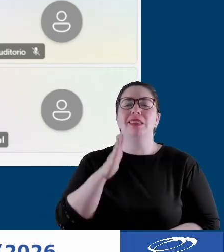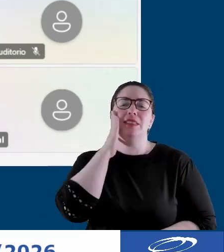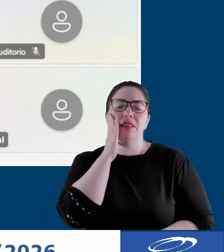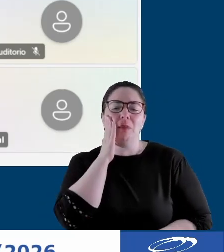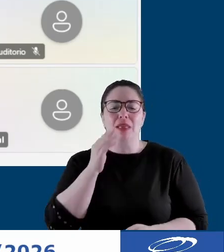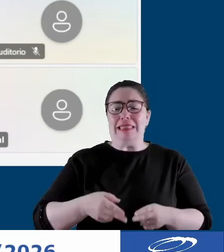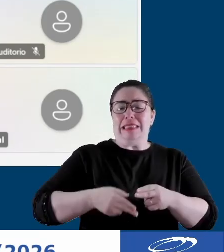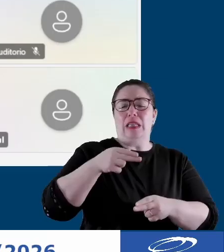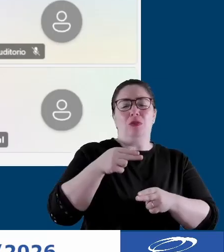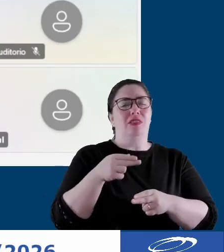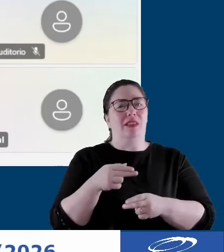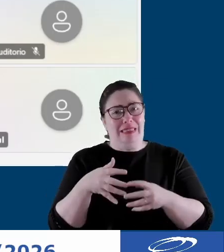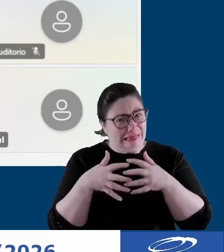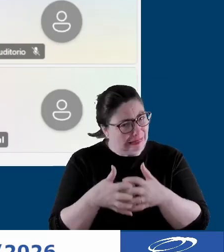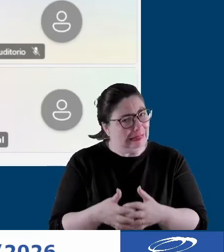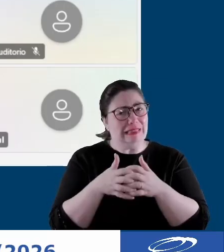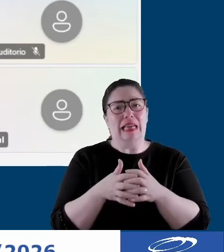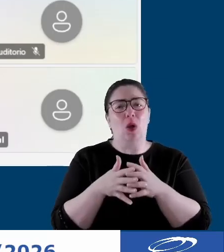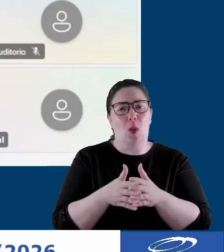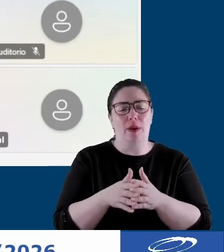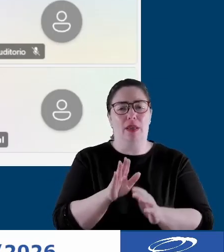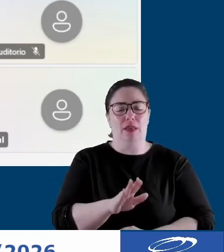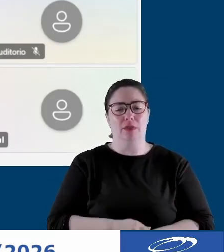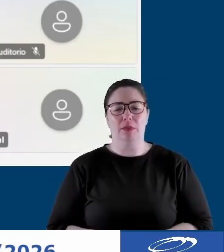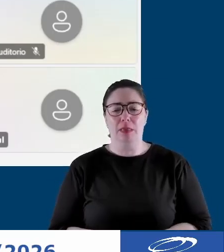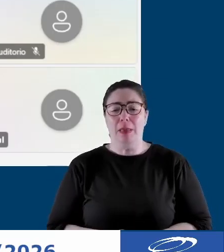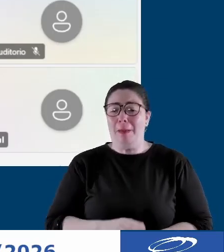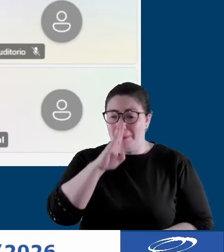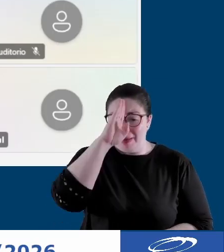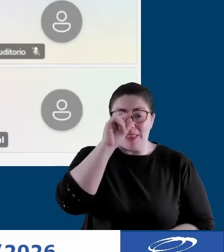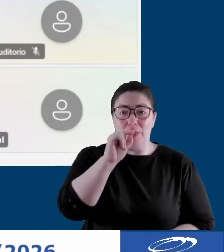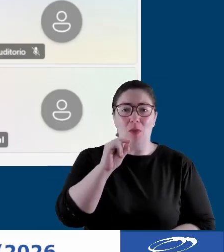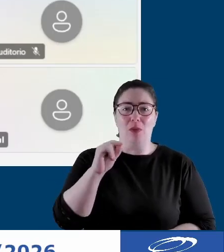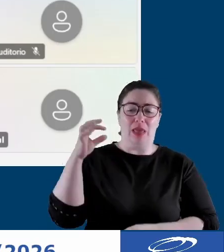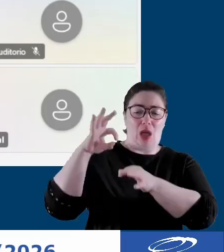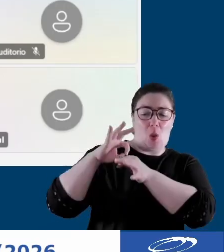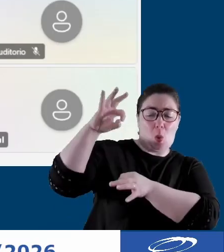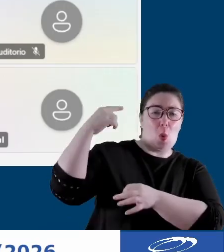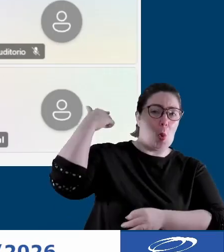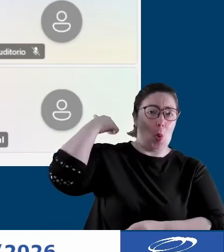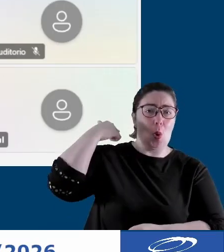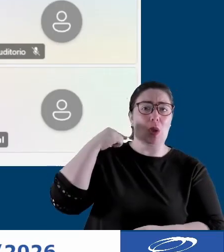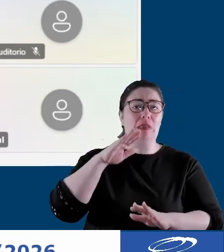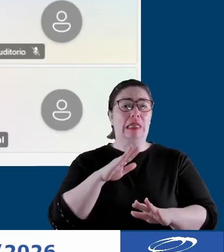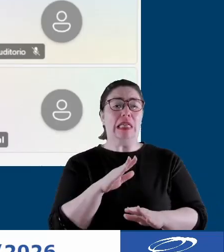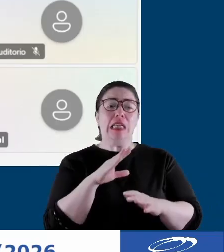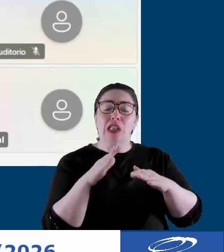enorme. O ortopedista, no geral, ele é um fanático em relação às medidas de prevenção de